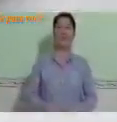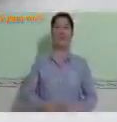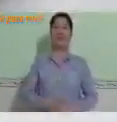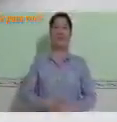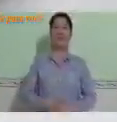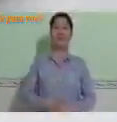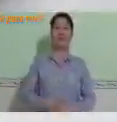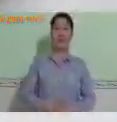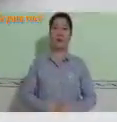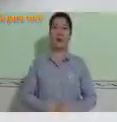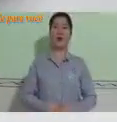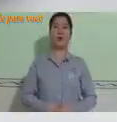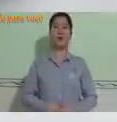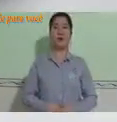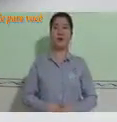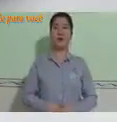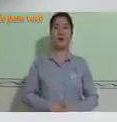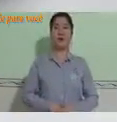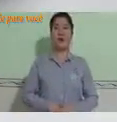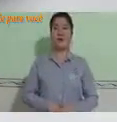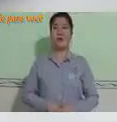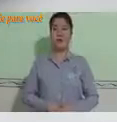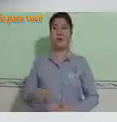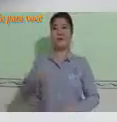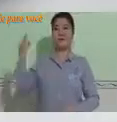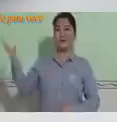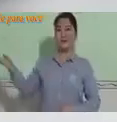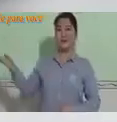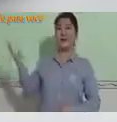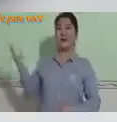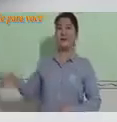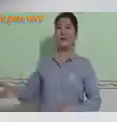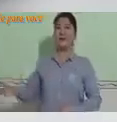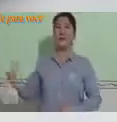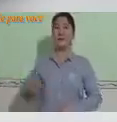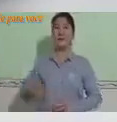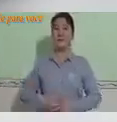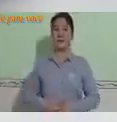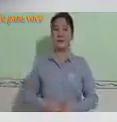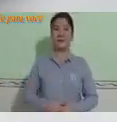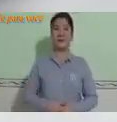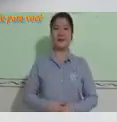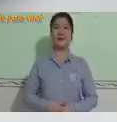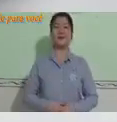mais devagar, o que aumenta a saciedade e diminui a quantidade de comida ingerida.